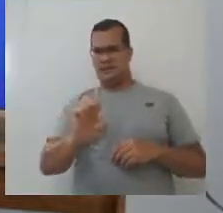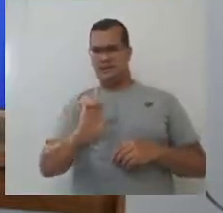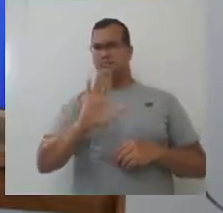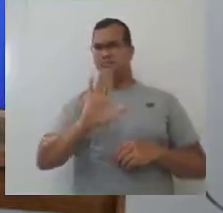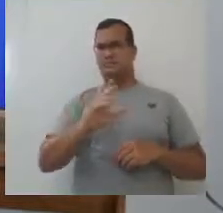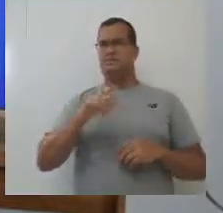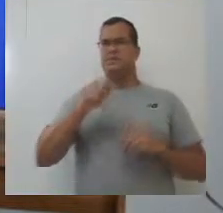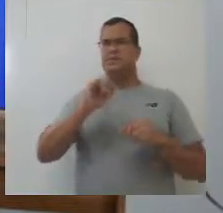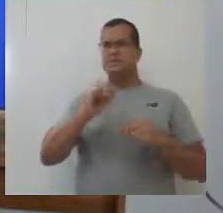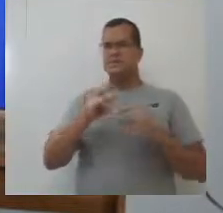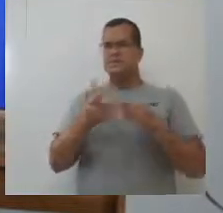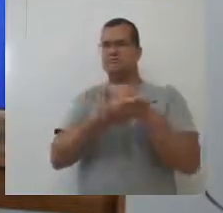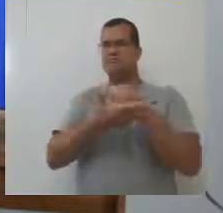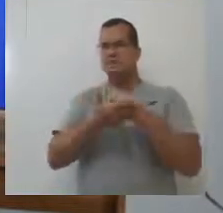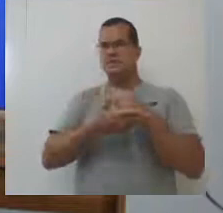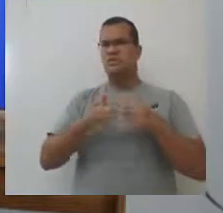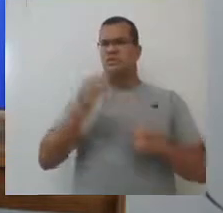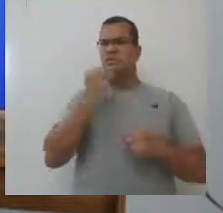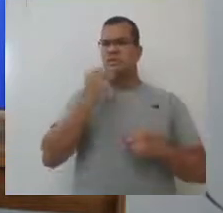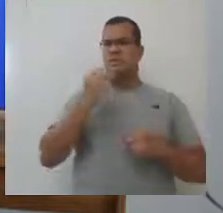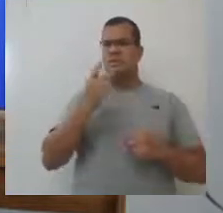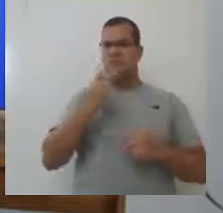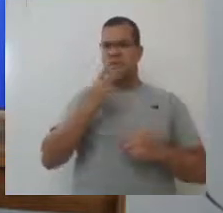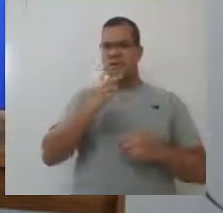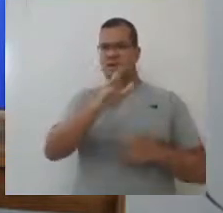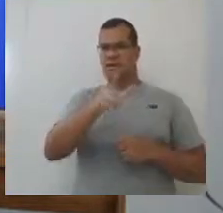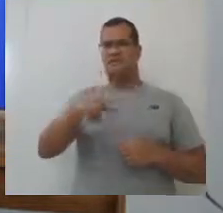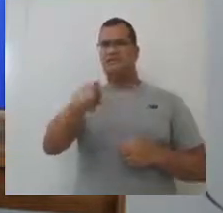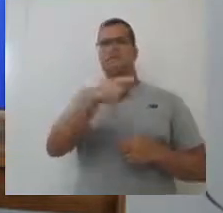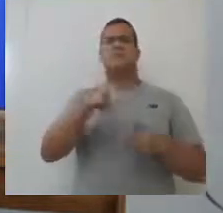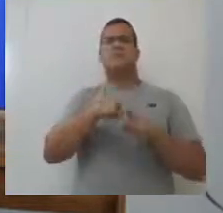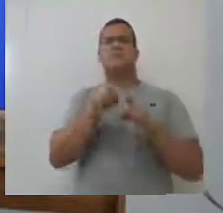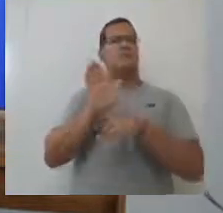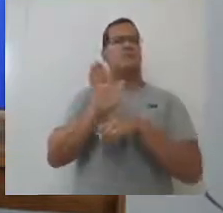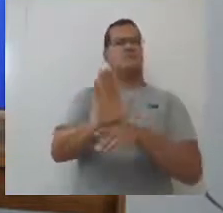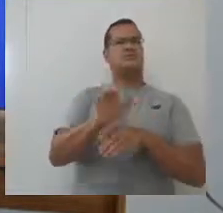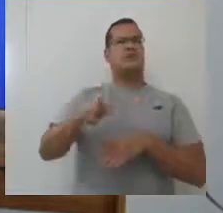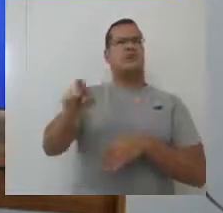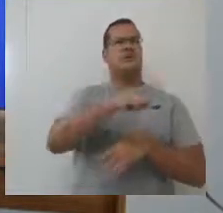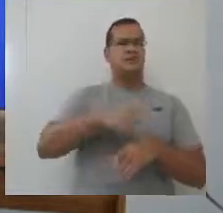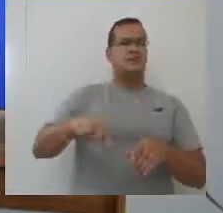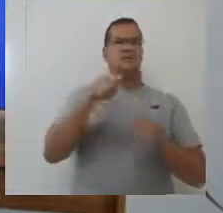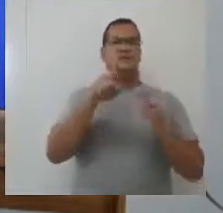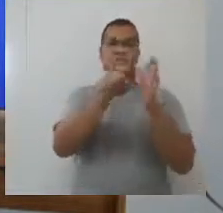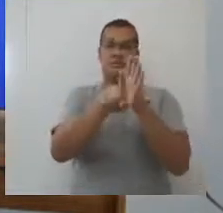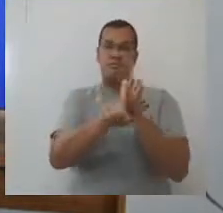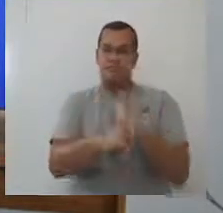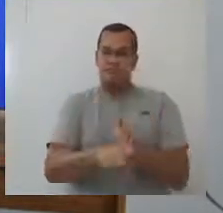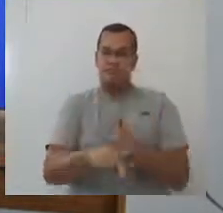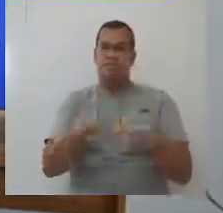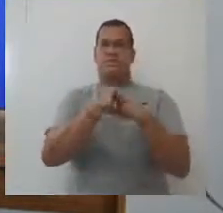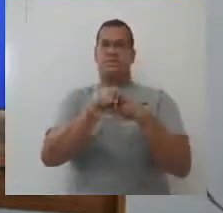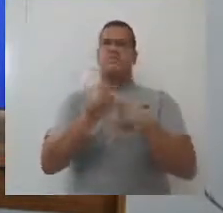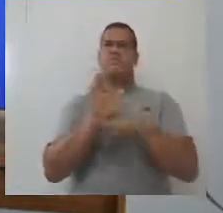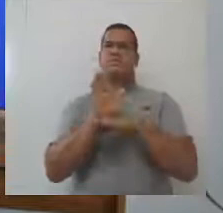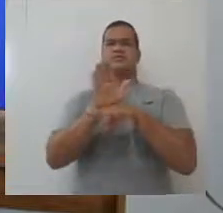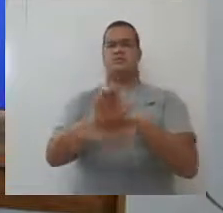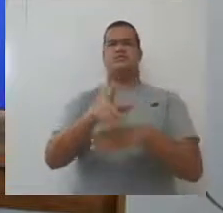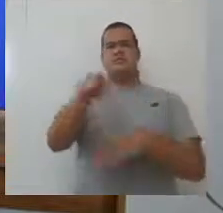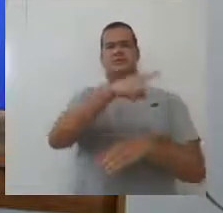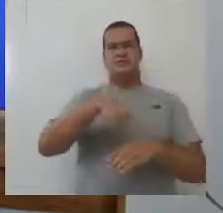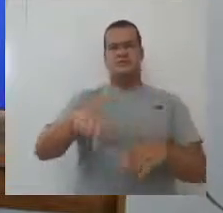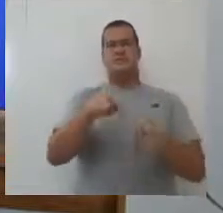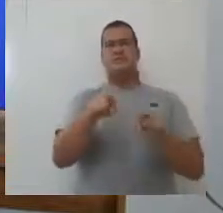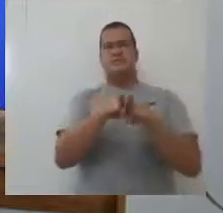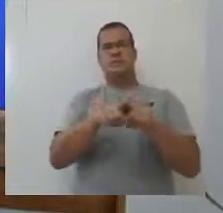de noções de probabilidade, isso vai me ajudar muito em questões e vão ajudar vocês mais ainda em questões de